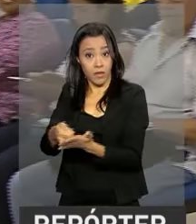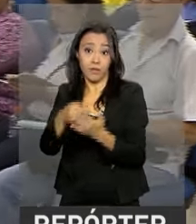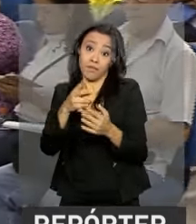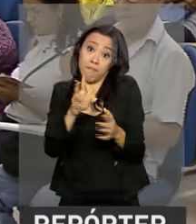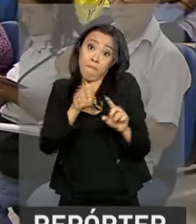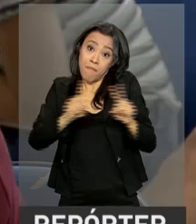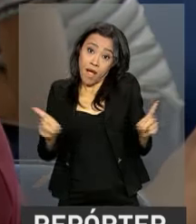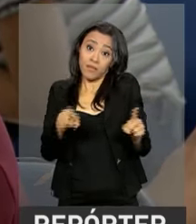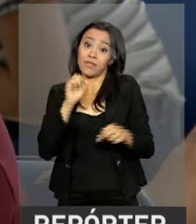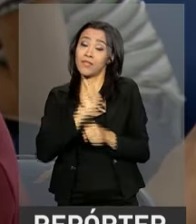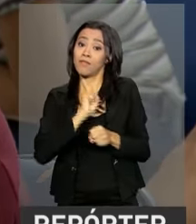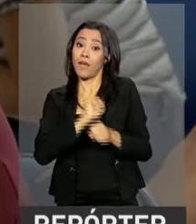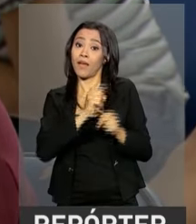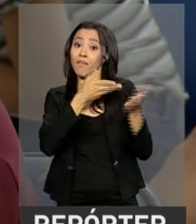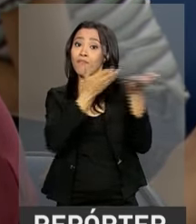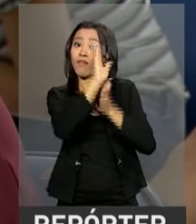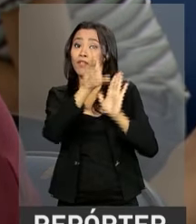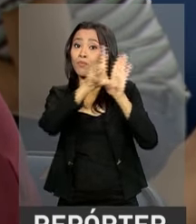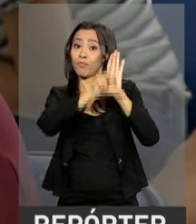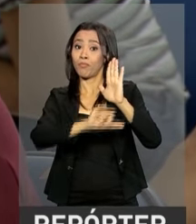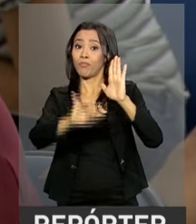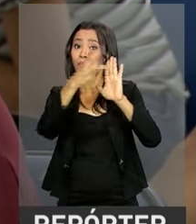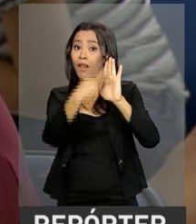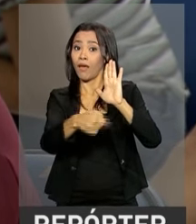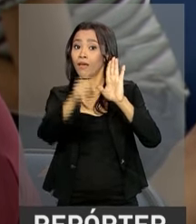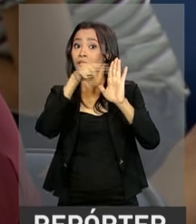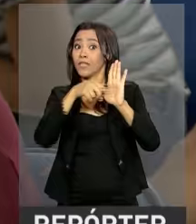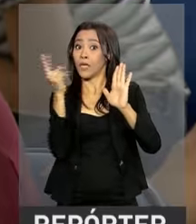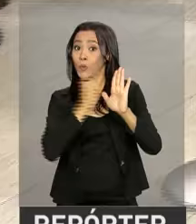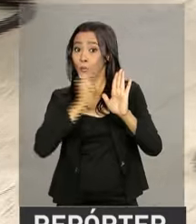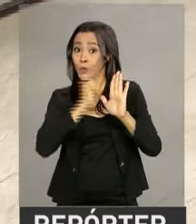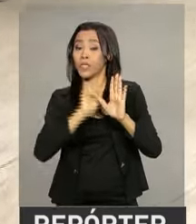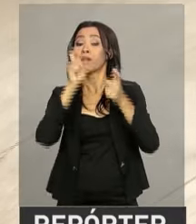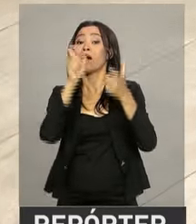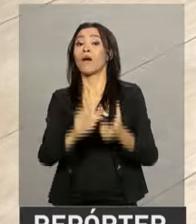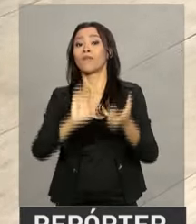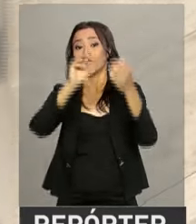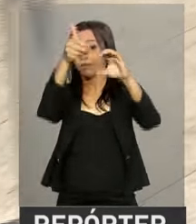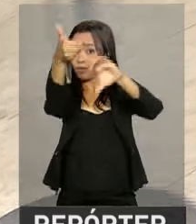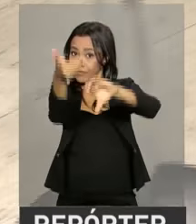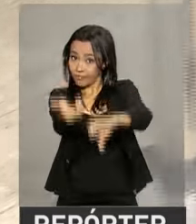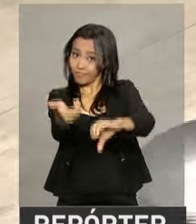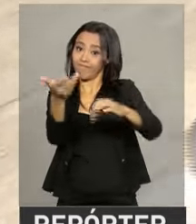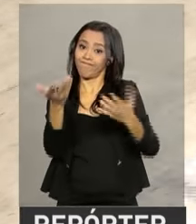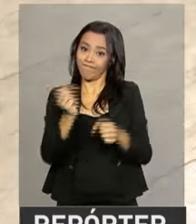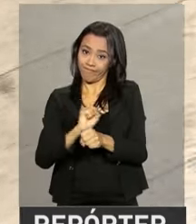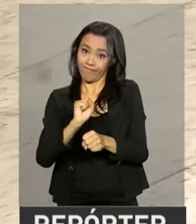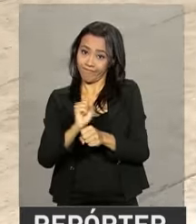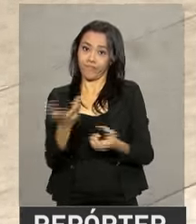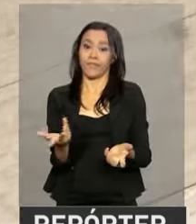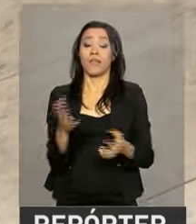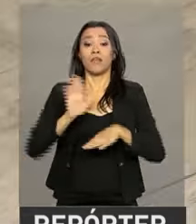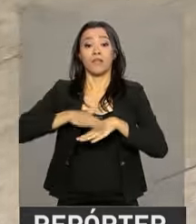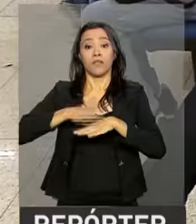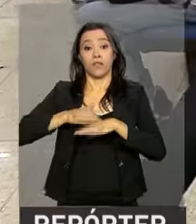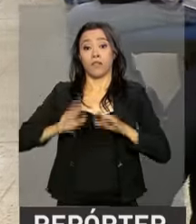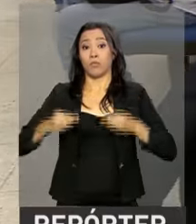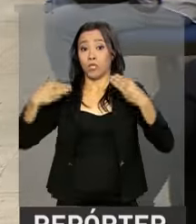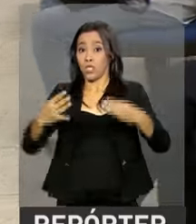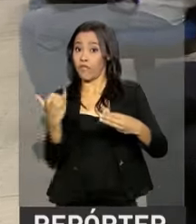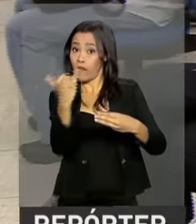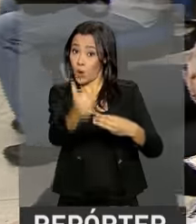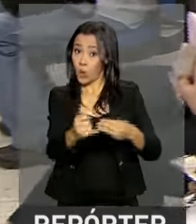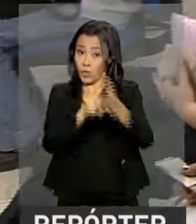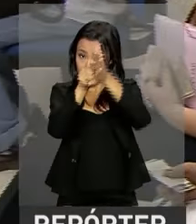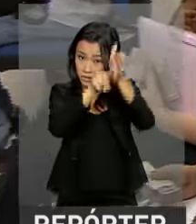a aprovação de projeto de lei em regime de urgência constitucional no Congresso. Segundo o Ministério, o pente fino